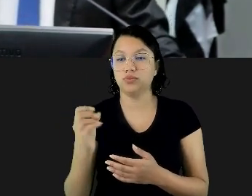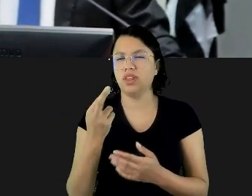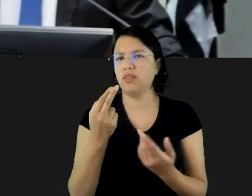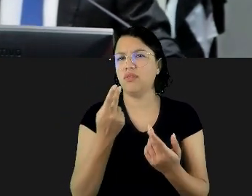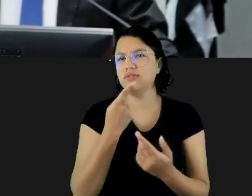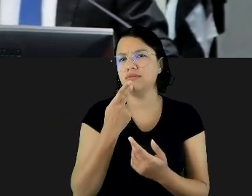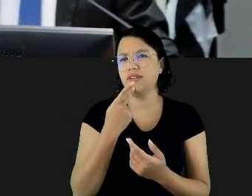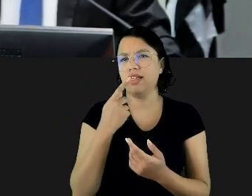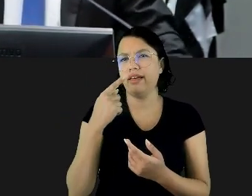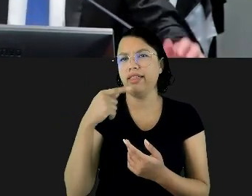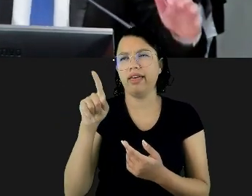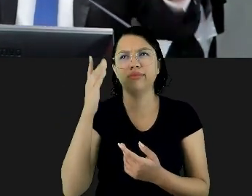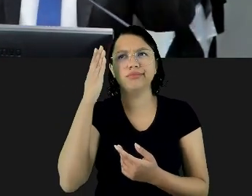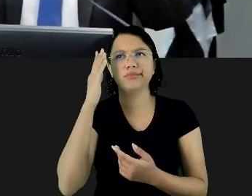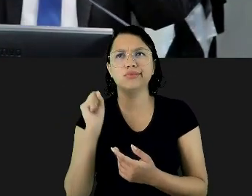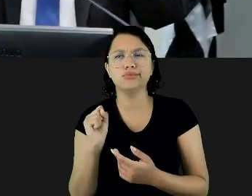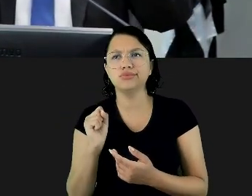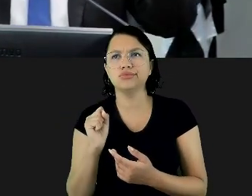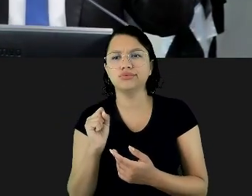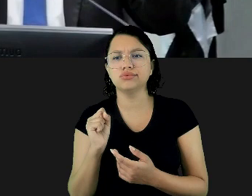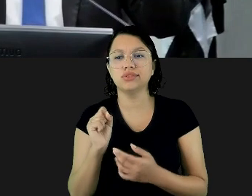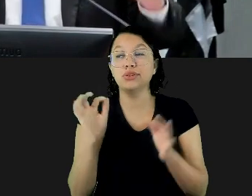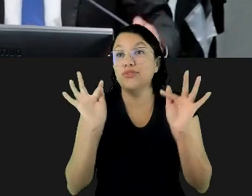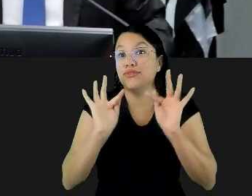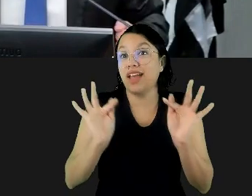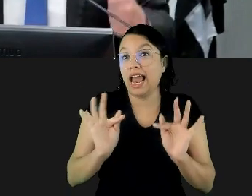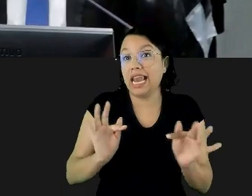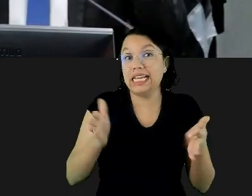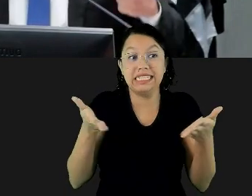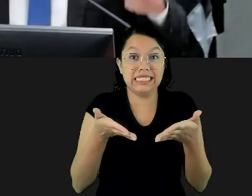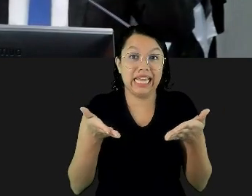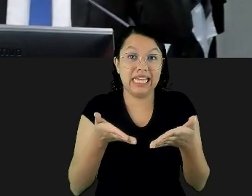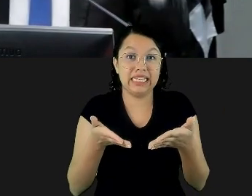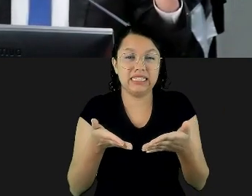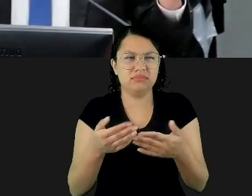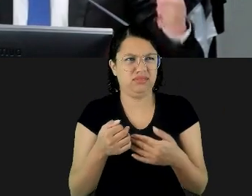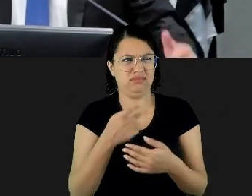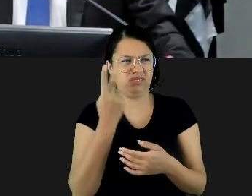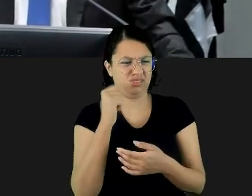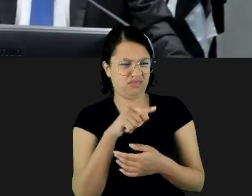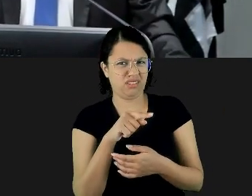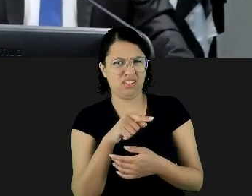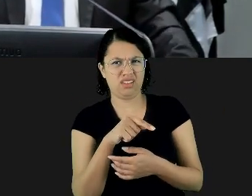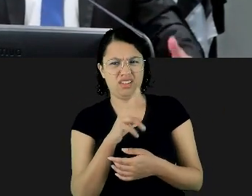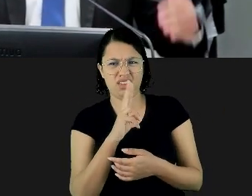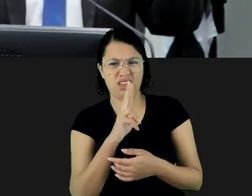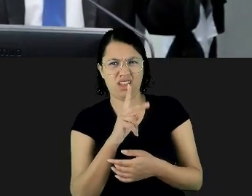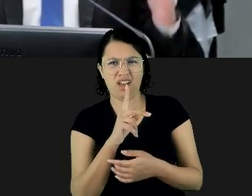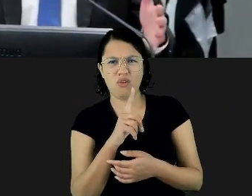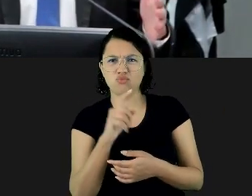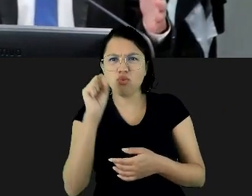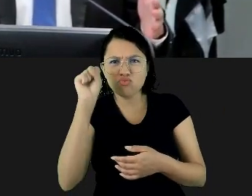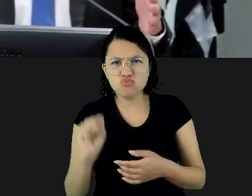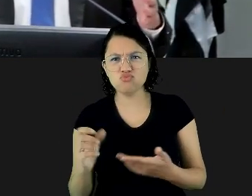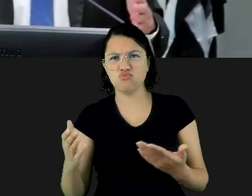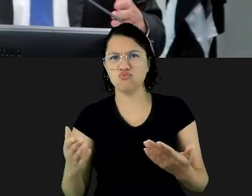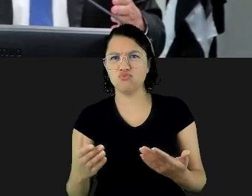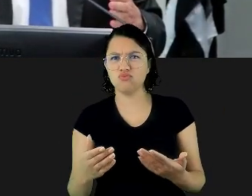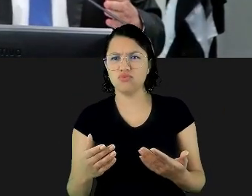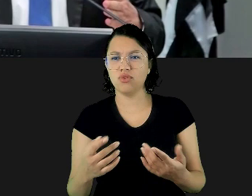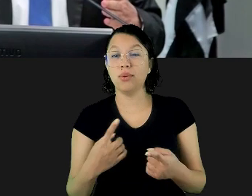aqui no Mato Grosso, você já leva uma vaia, o cara já grita de lá, do Sul! Porque na hora que